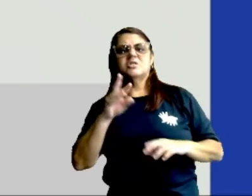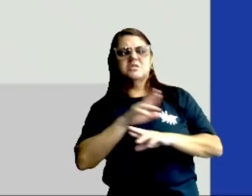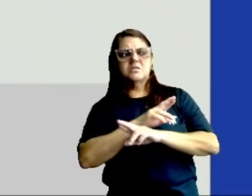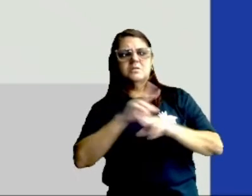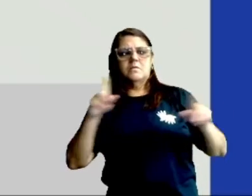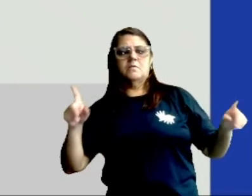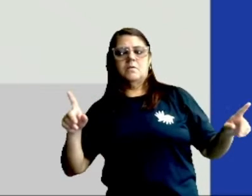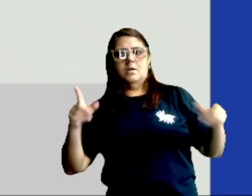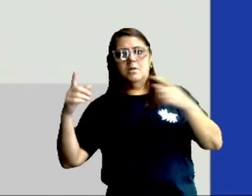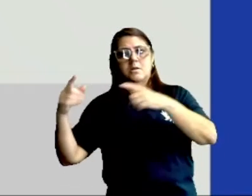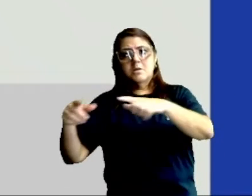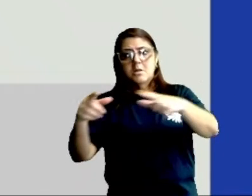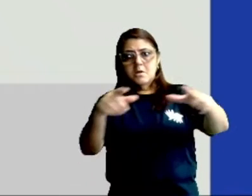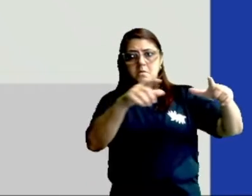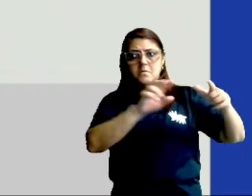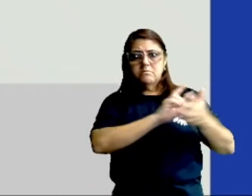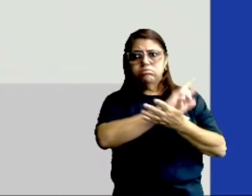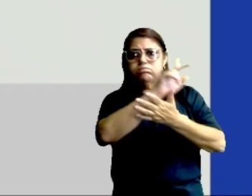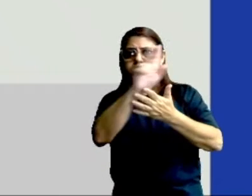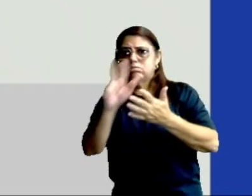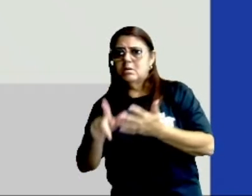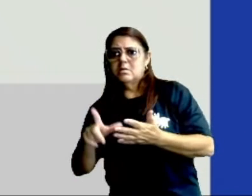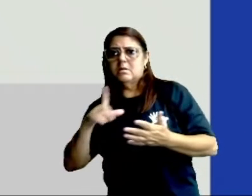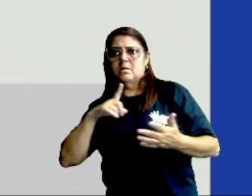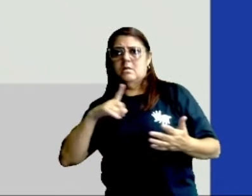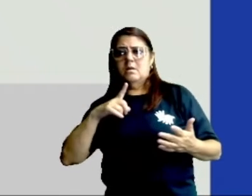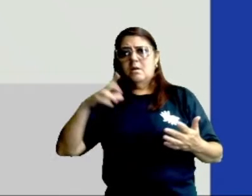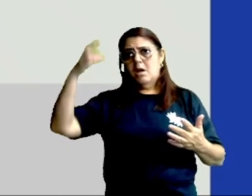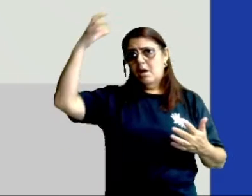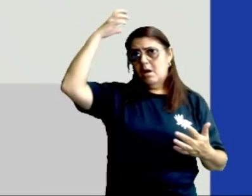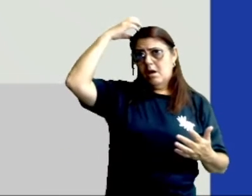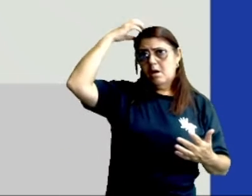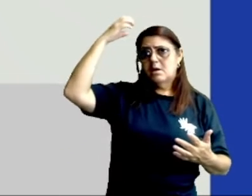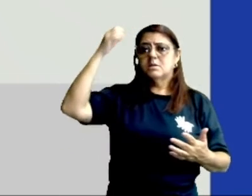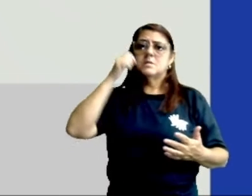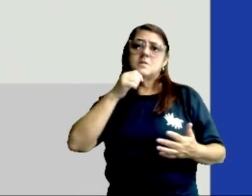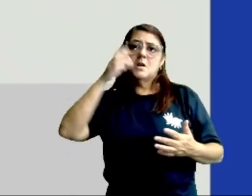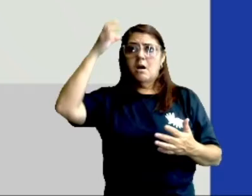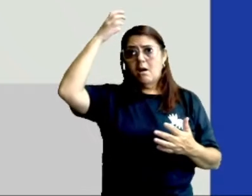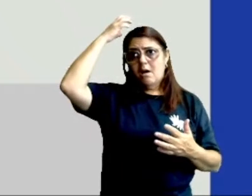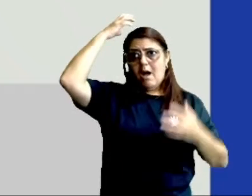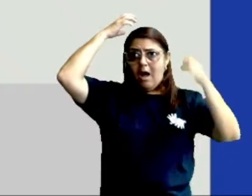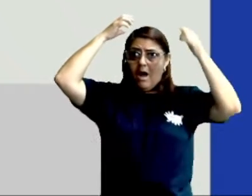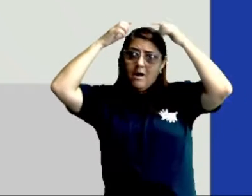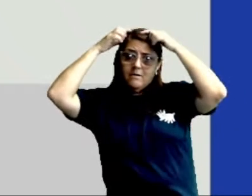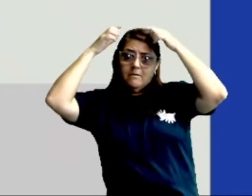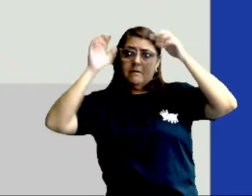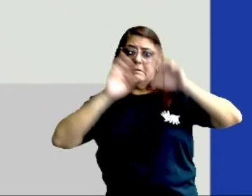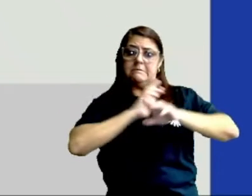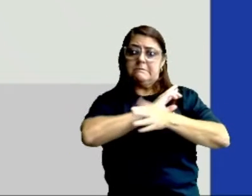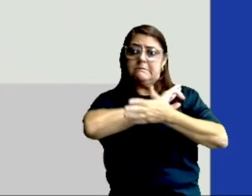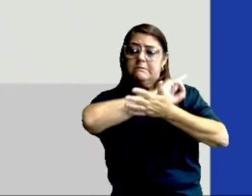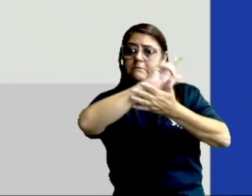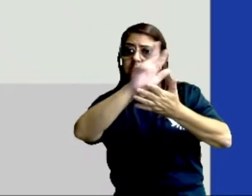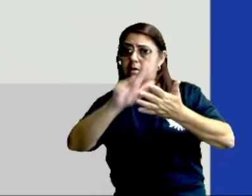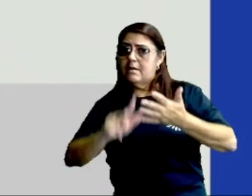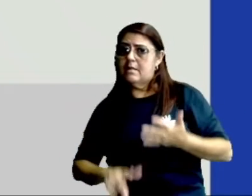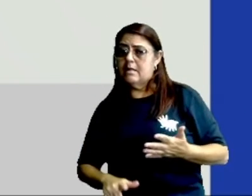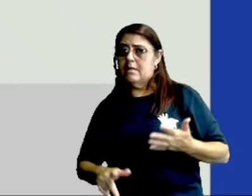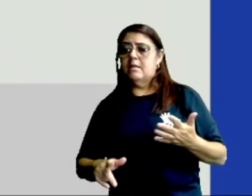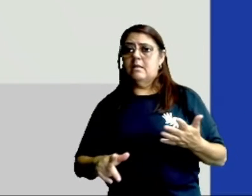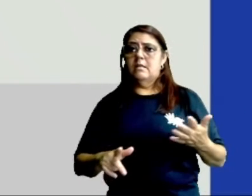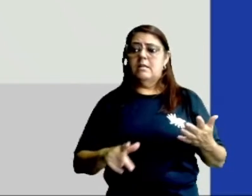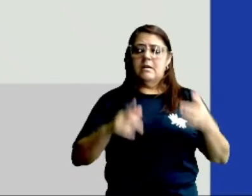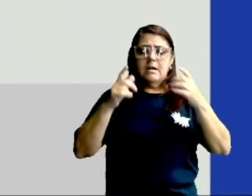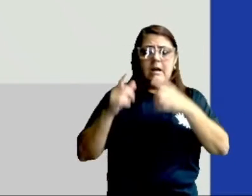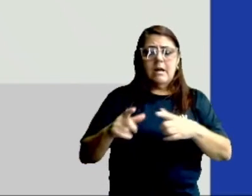diferentes divindades em vários deuses e várias vezes cada Deus e cada Deus a tinha uma função na sociedade egípcia